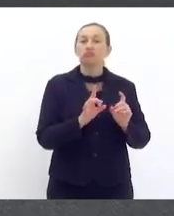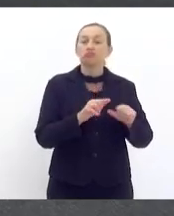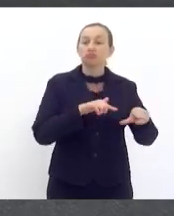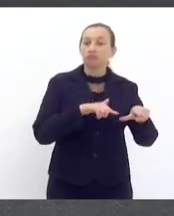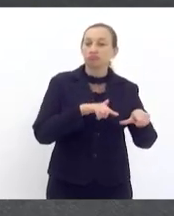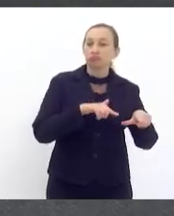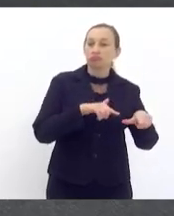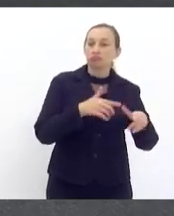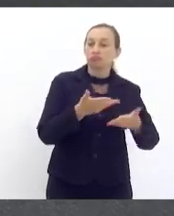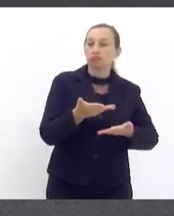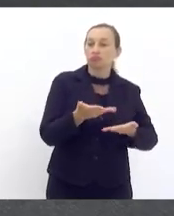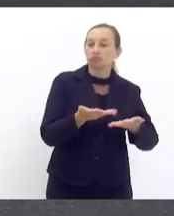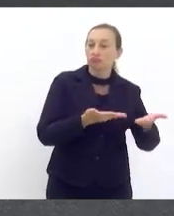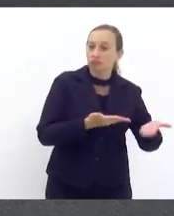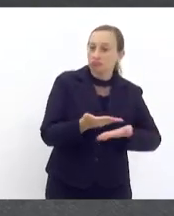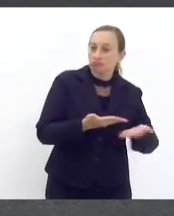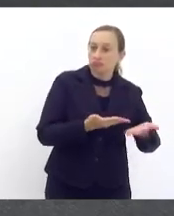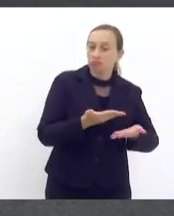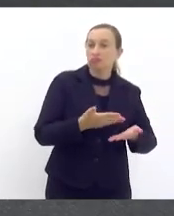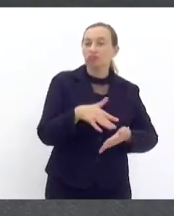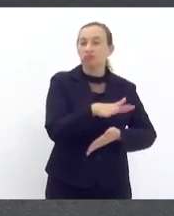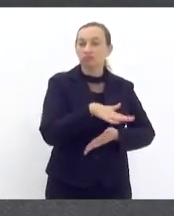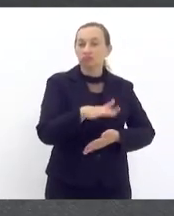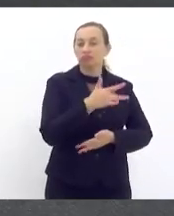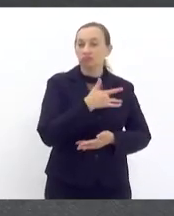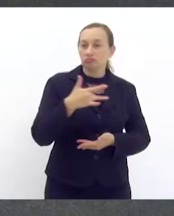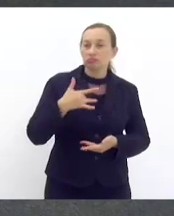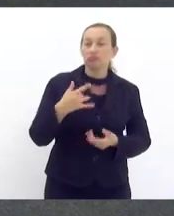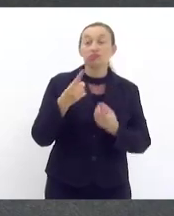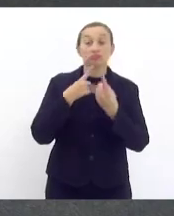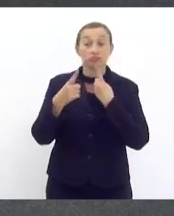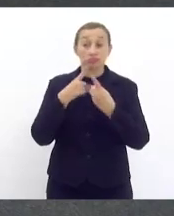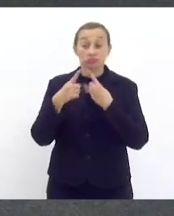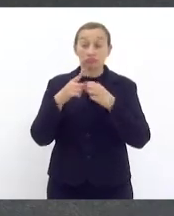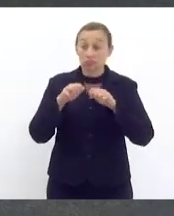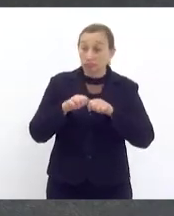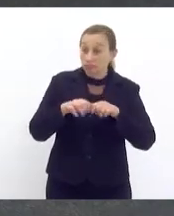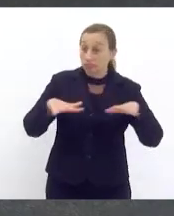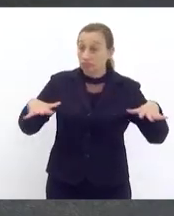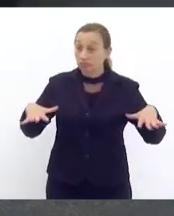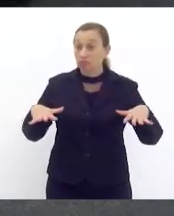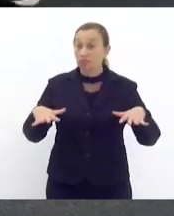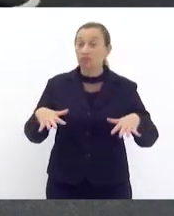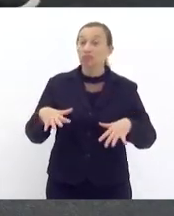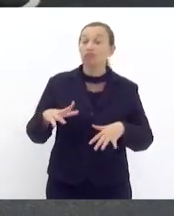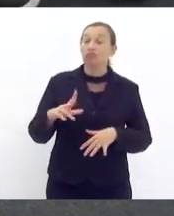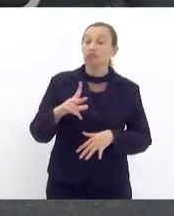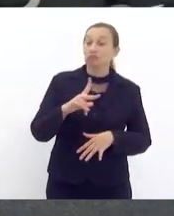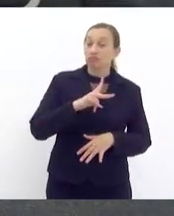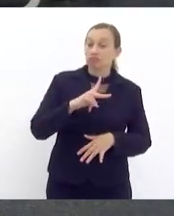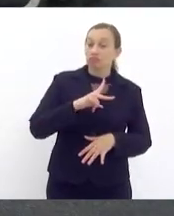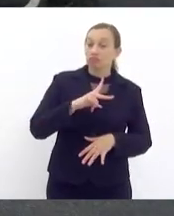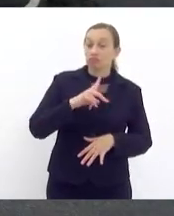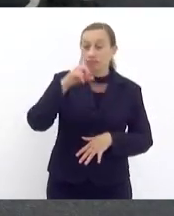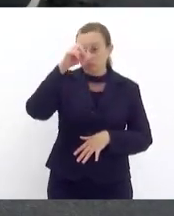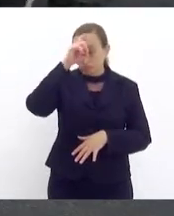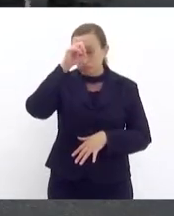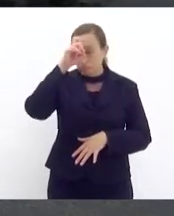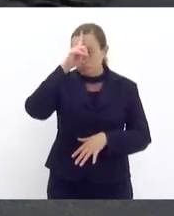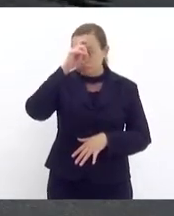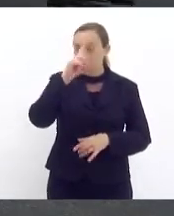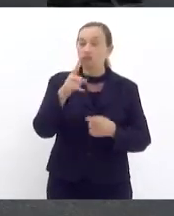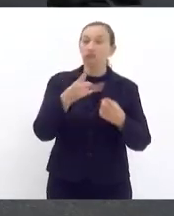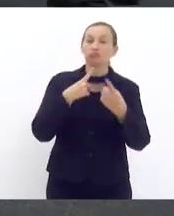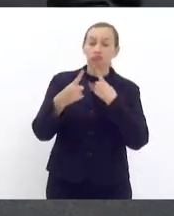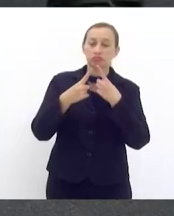serviços relacionados à saúde a discussão sobre a expansão da rede privada e também a